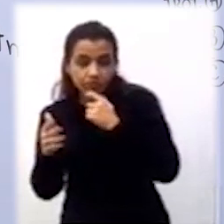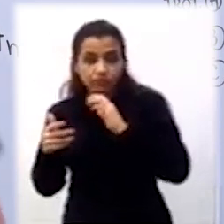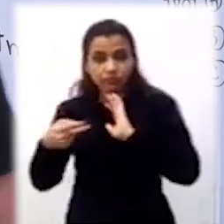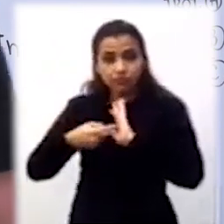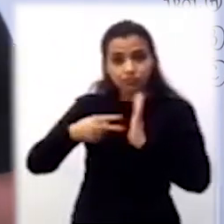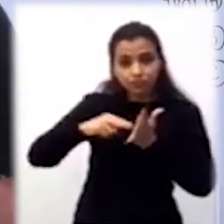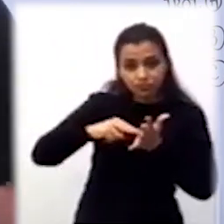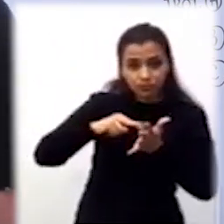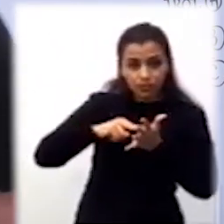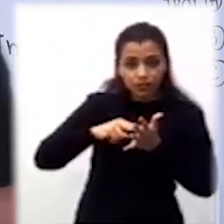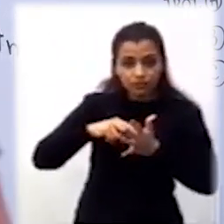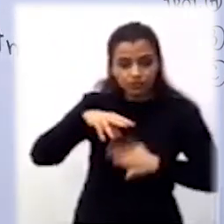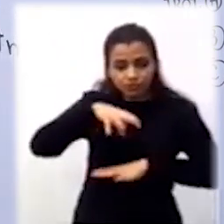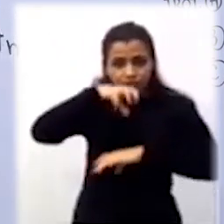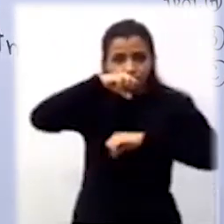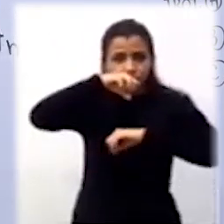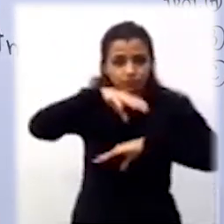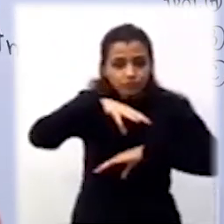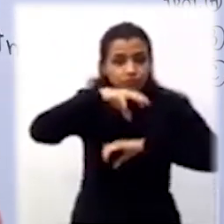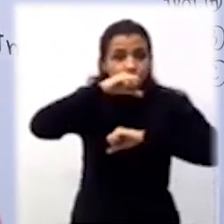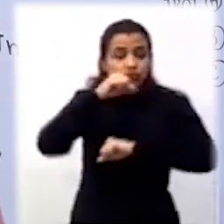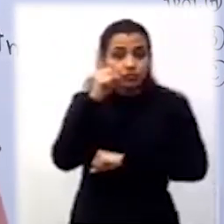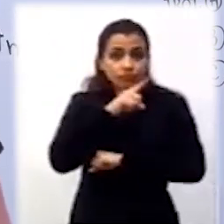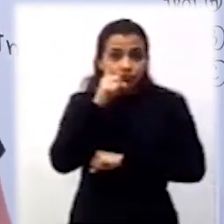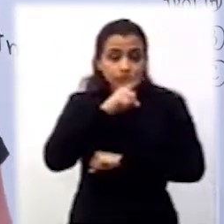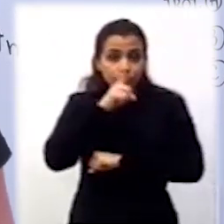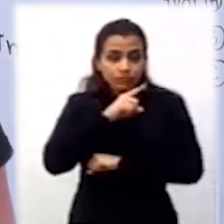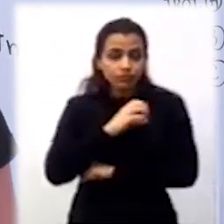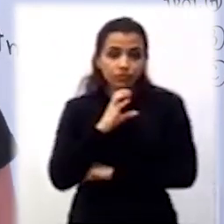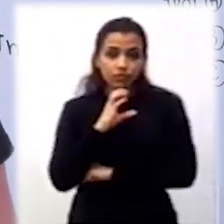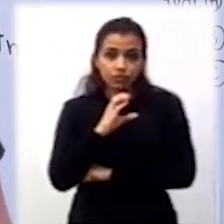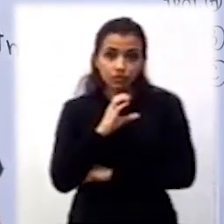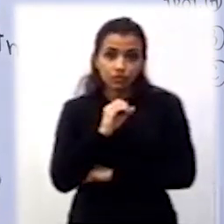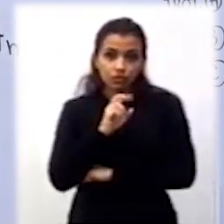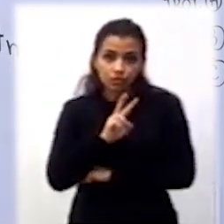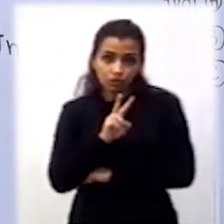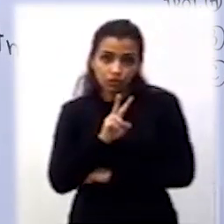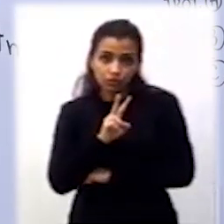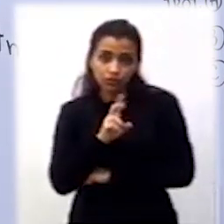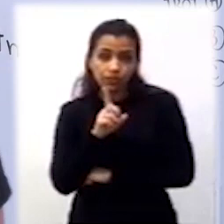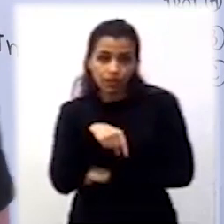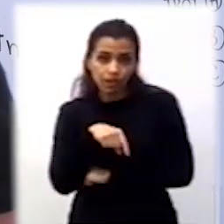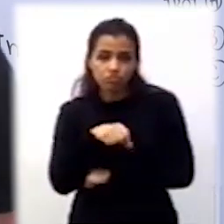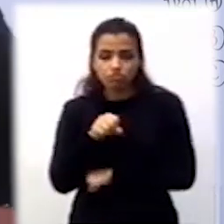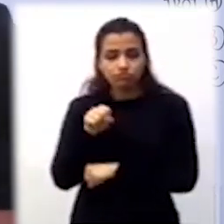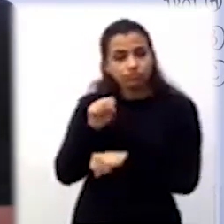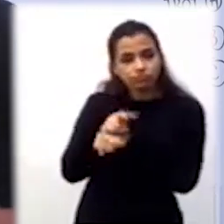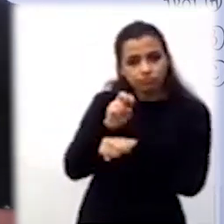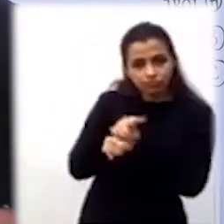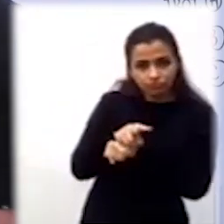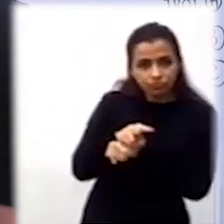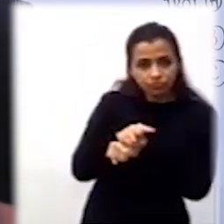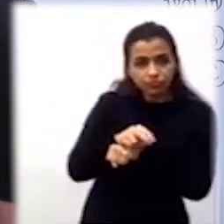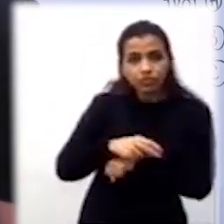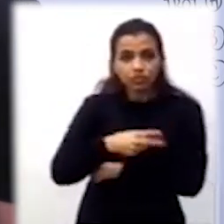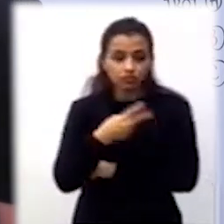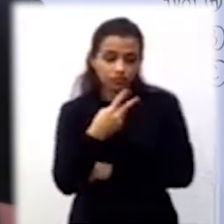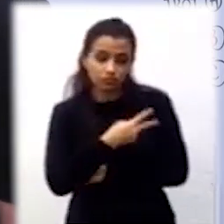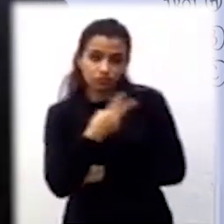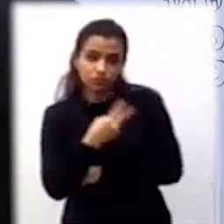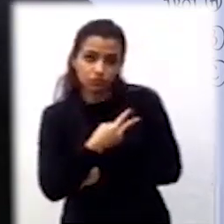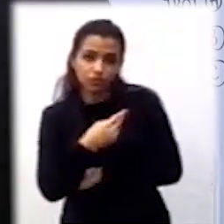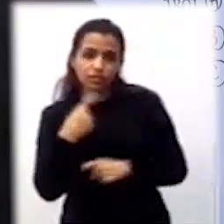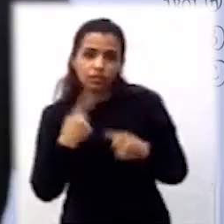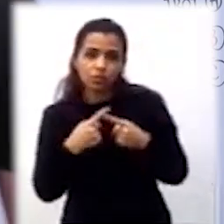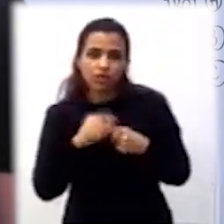respiratória aguda grave. E CoV vem de vírus do coronavírus, tá? 2, porque ele vem de uma segunda